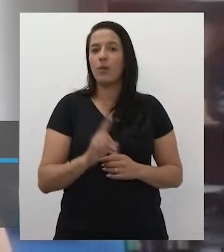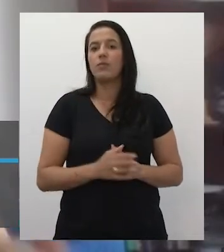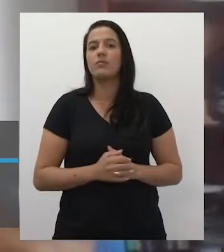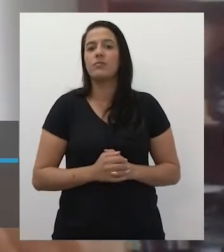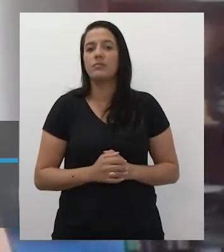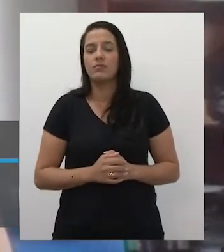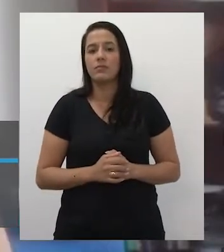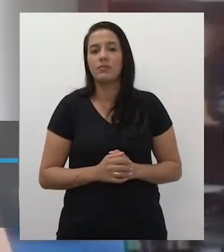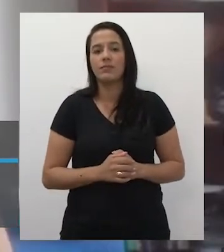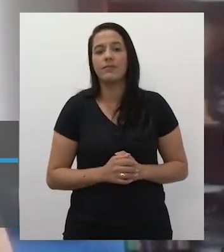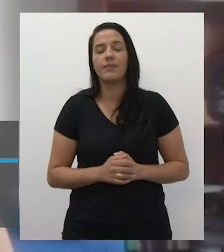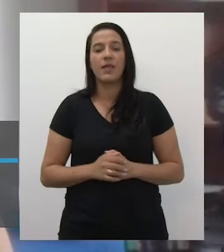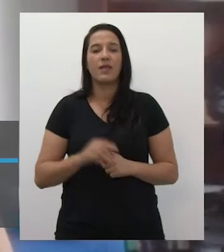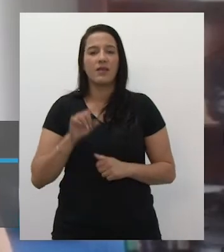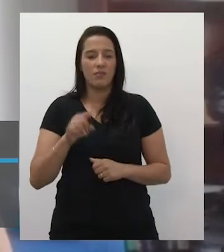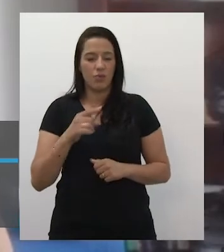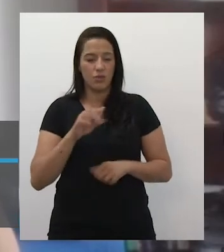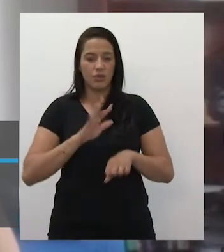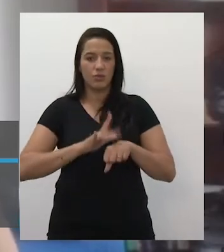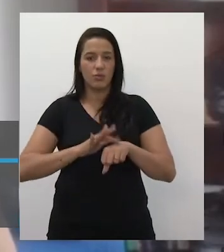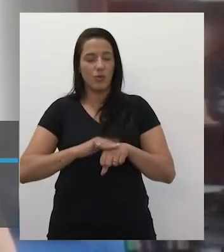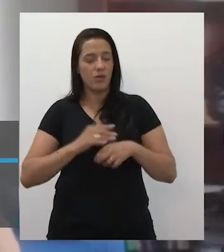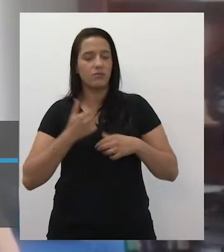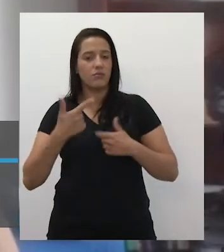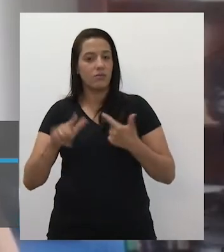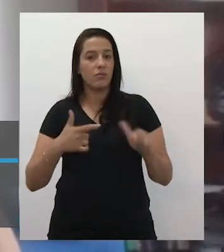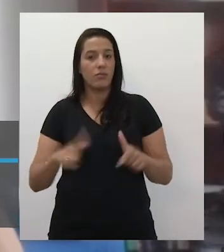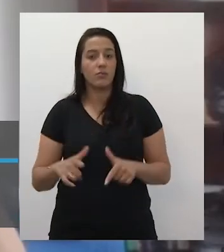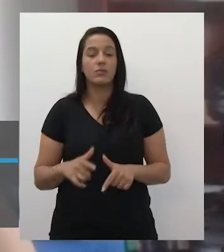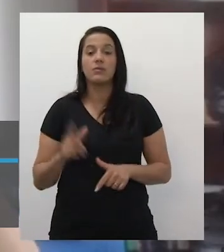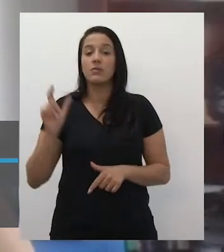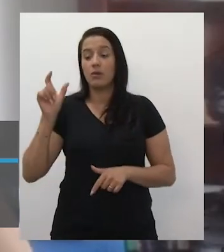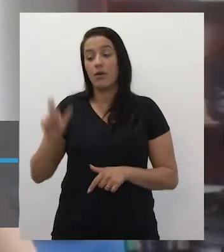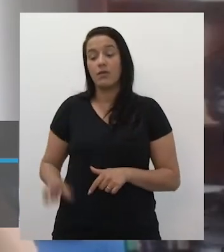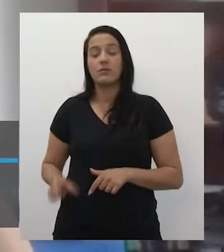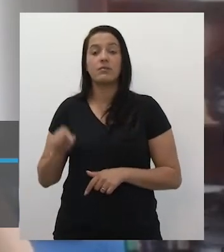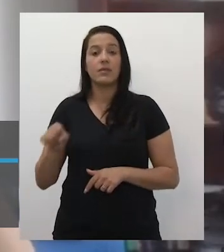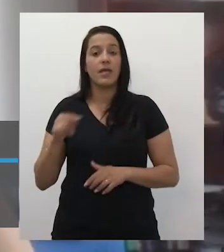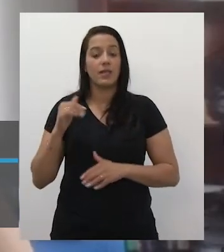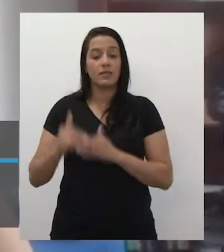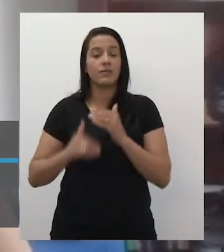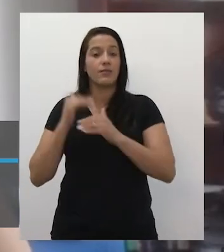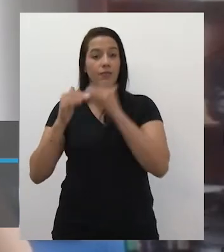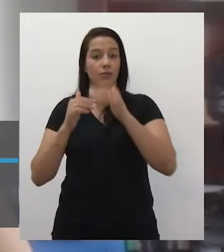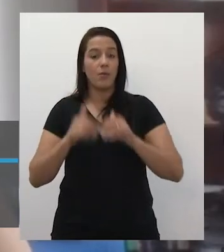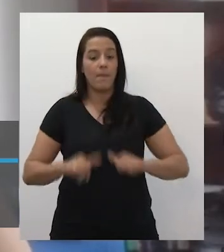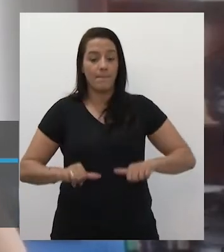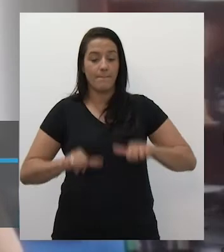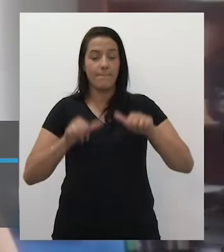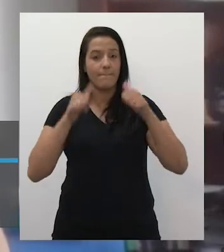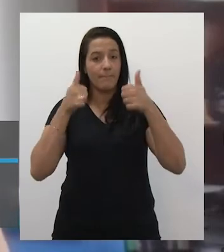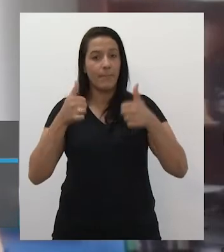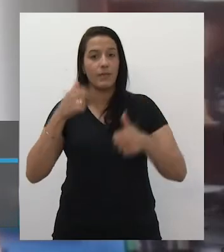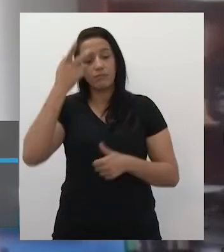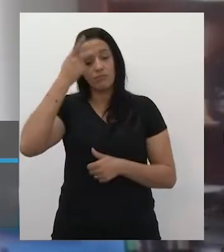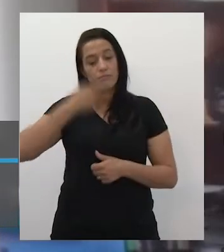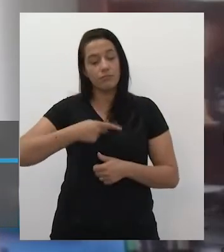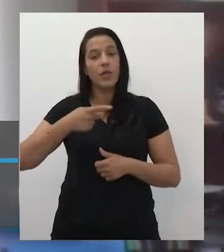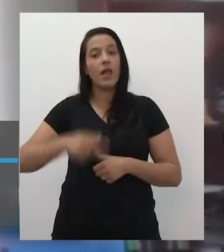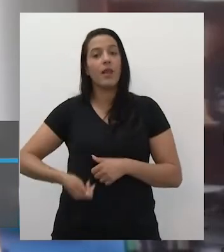foco, a determinação, a persistência, todas as competências socioemocionais da autogestão, elas